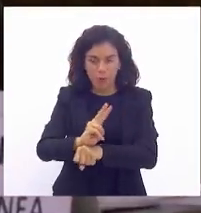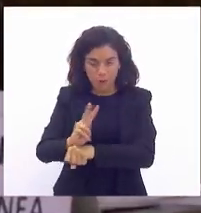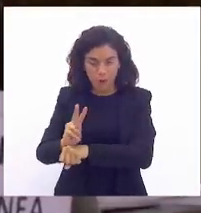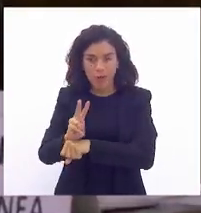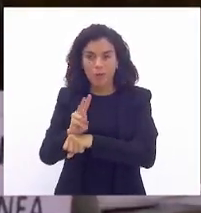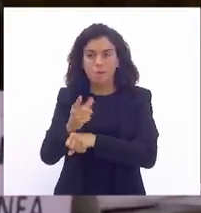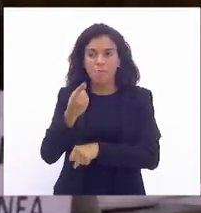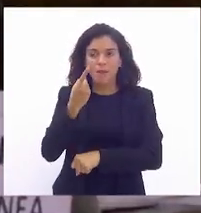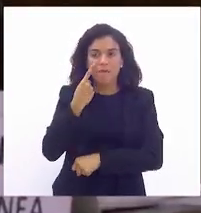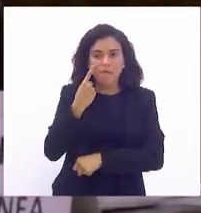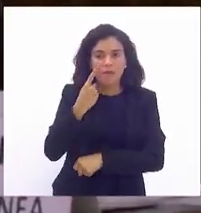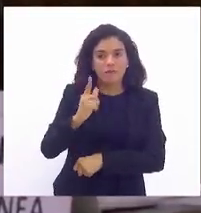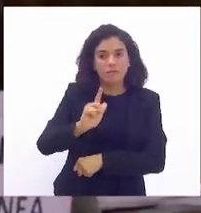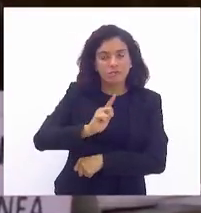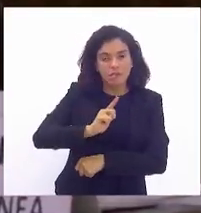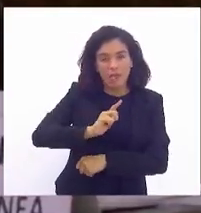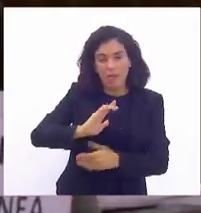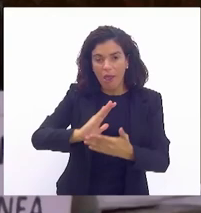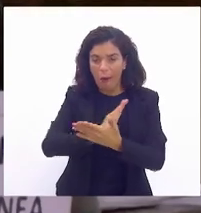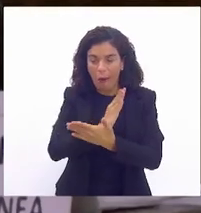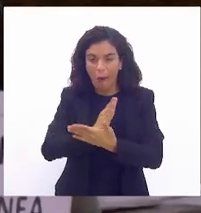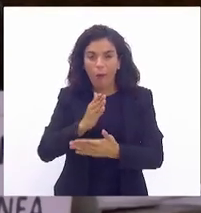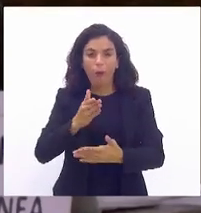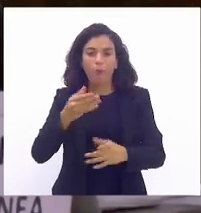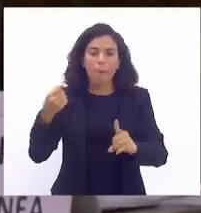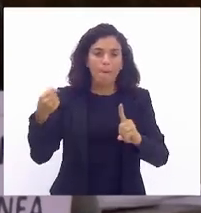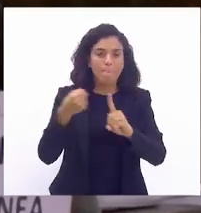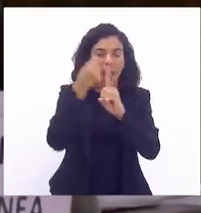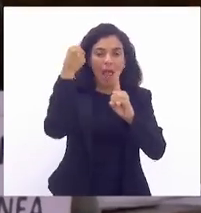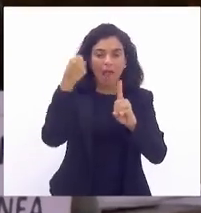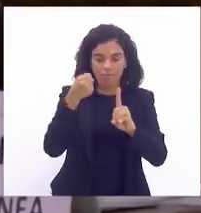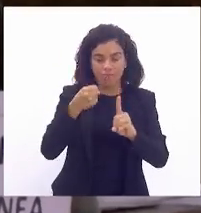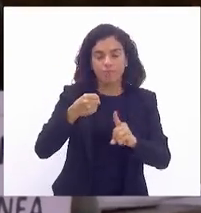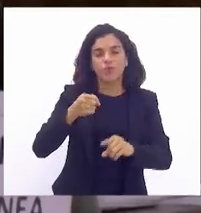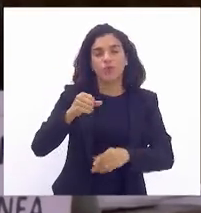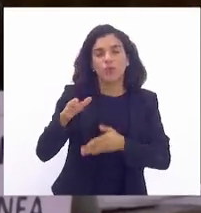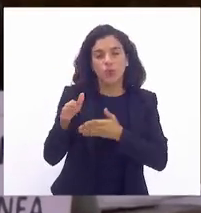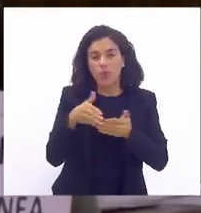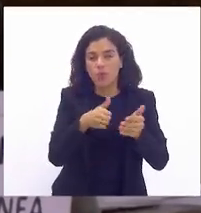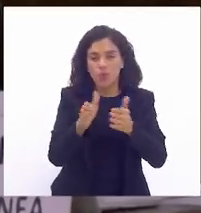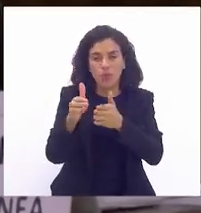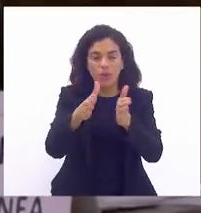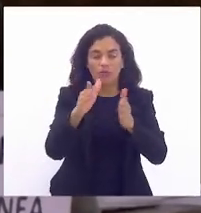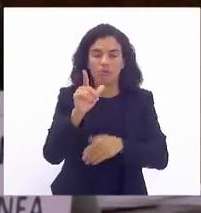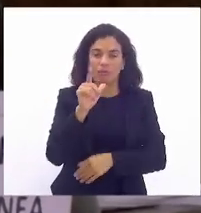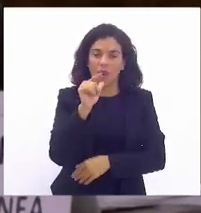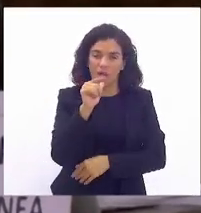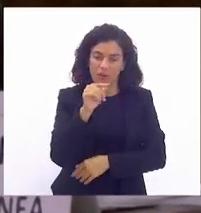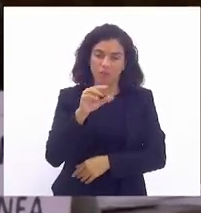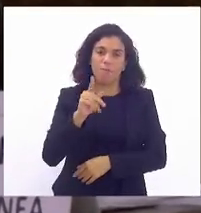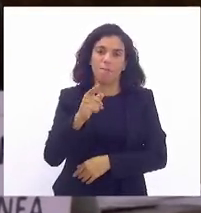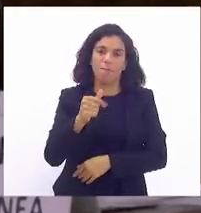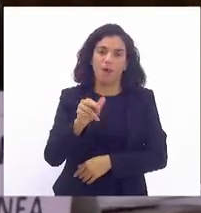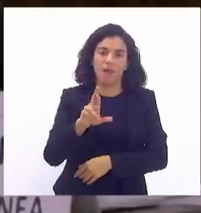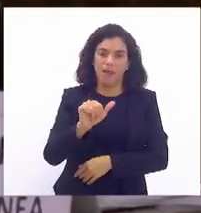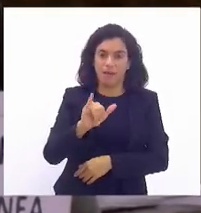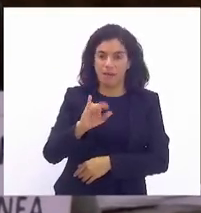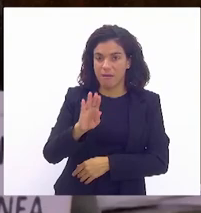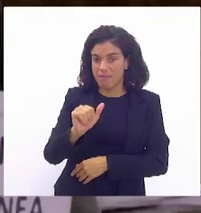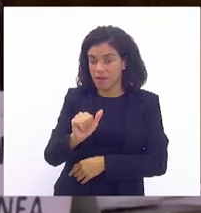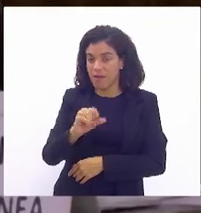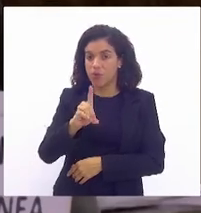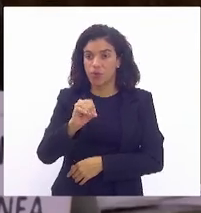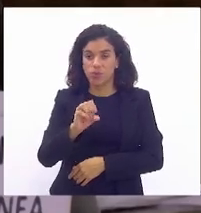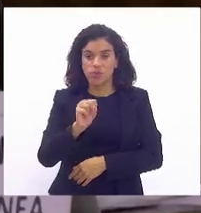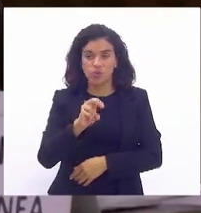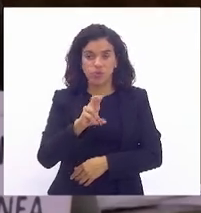se realmente tem algum impacto nas águas do Rio Paraíba do Sul. Eu posso depois também compartilhar os dados desse monitoramento,